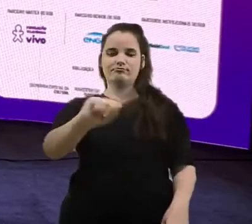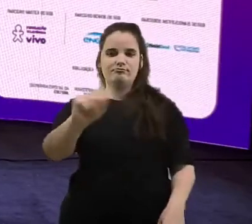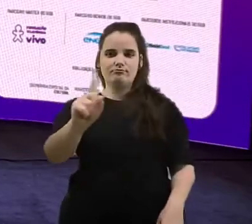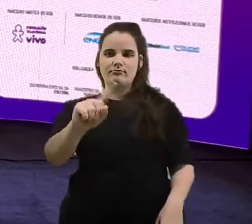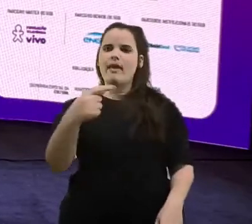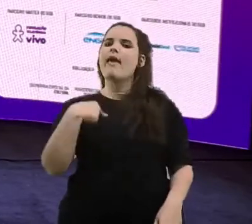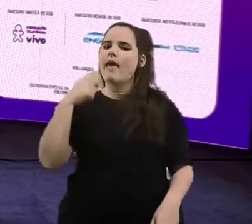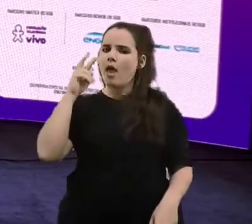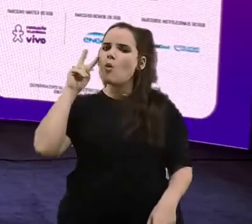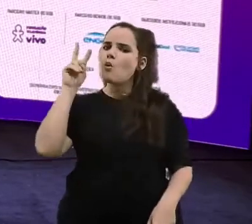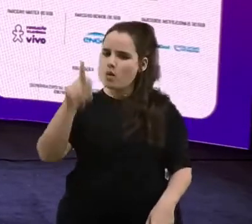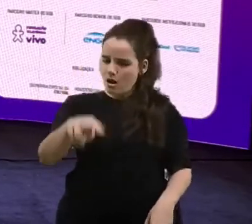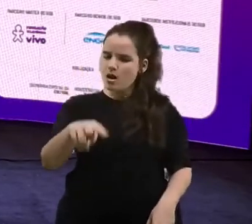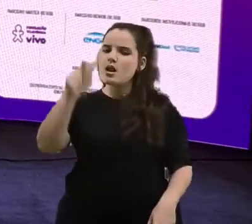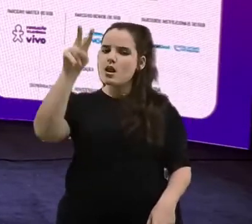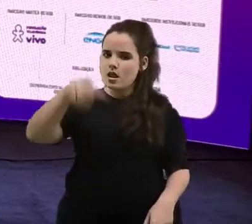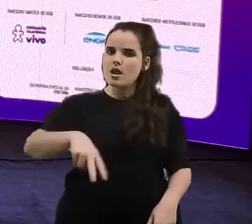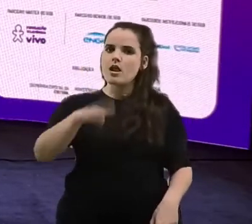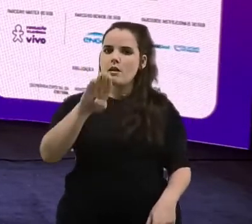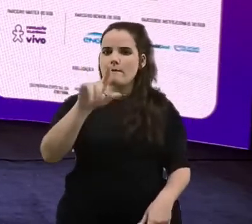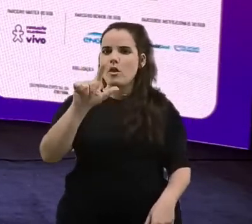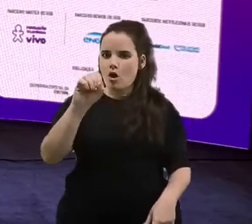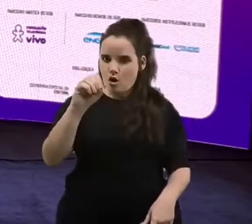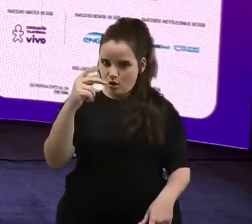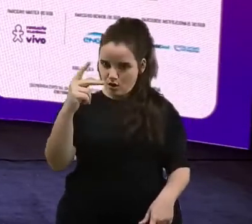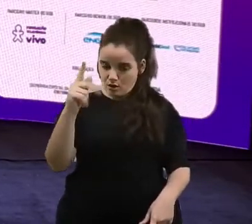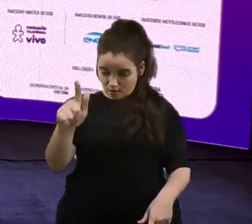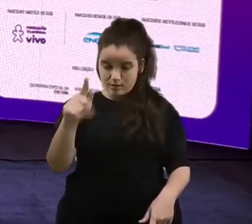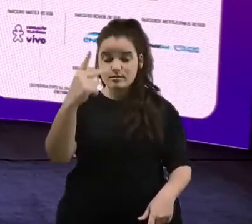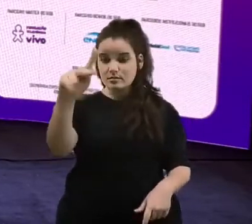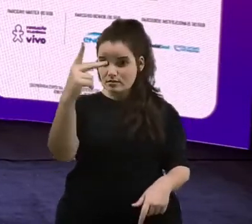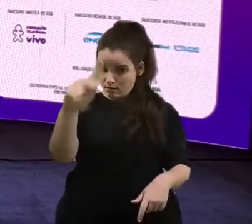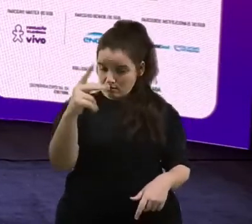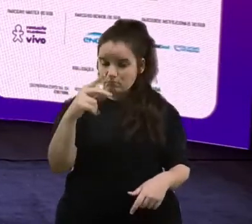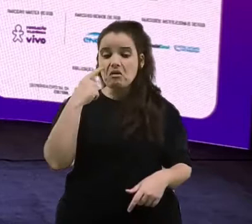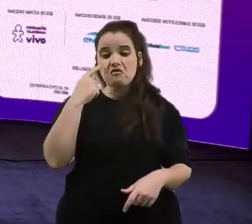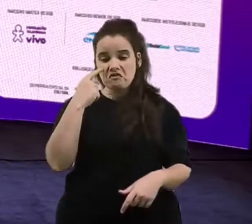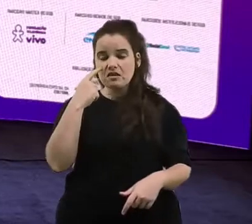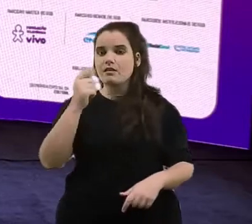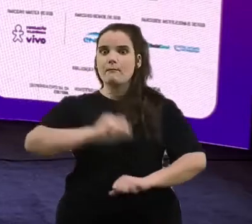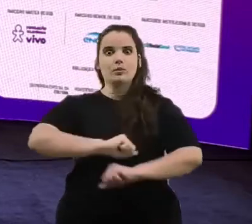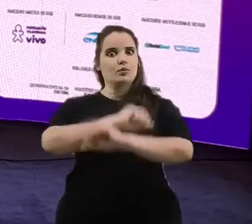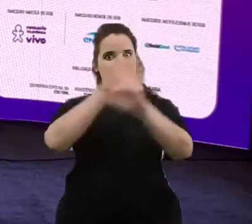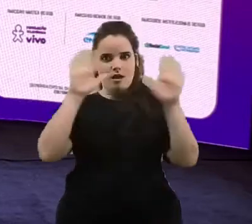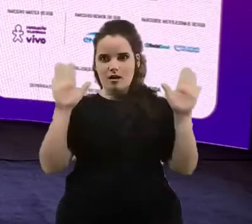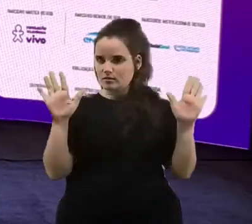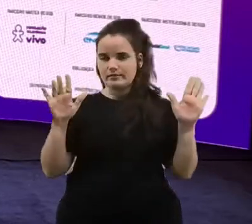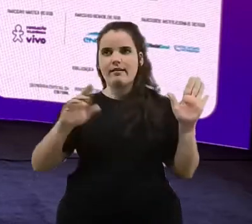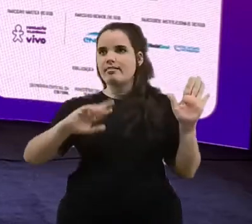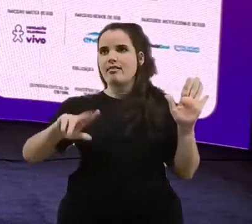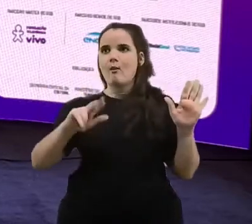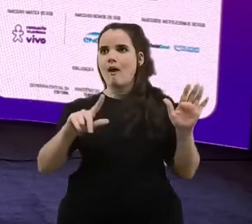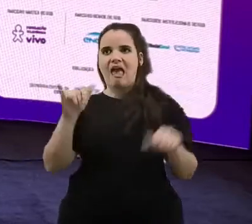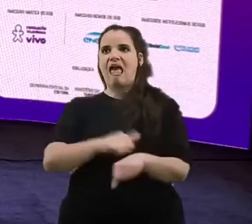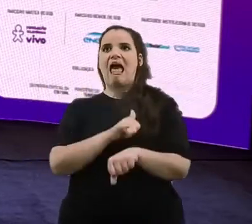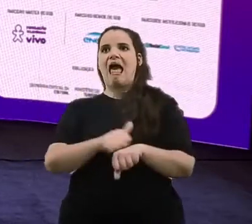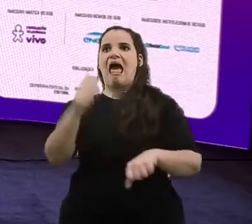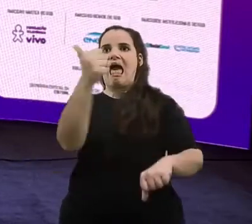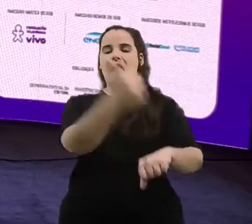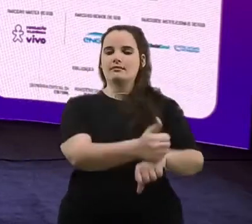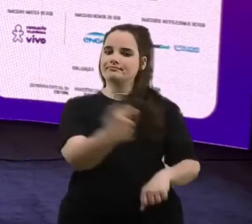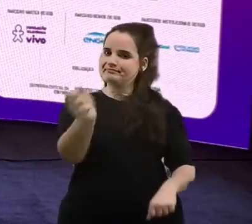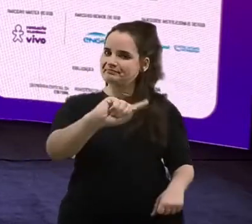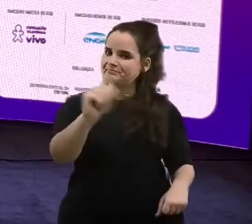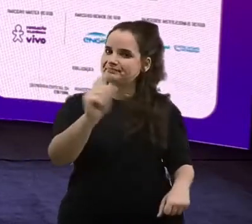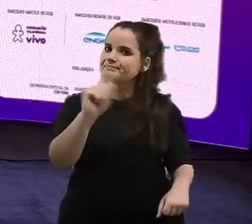entrevistas e postagens do José Hamilton. Vocês deixam isso muito claro. E eu estava trazendo para a questão bem cotidiana, eu estava final de